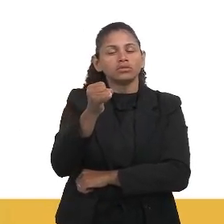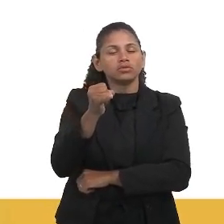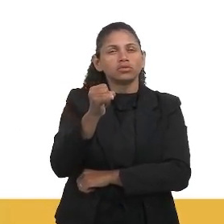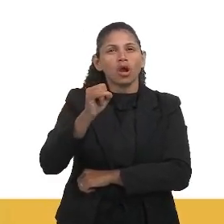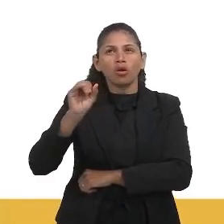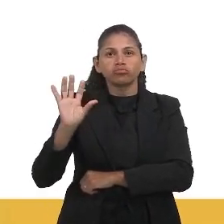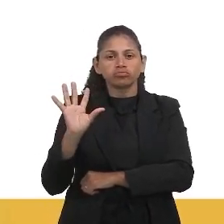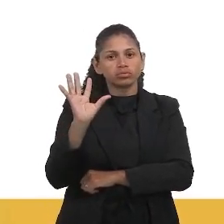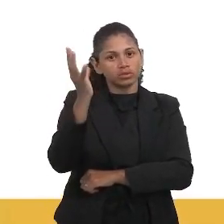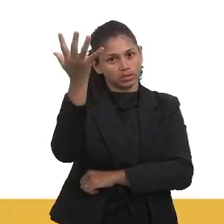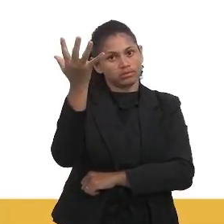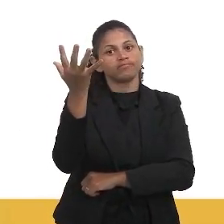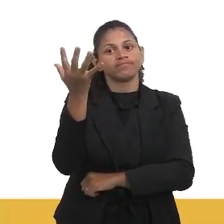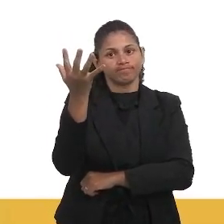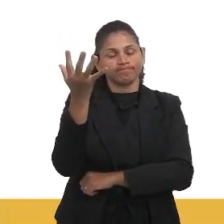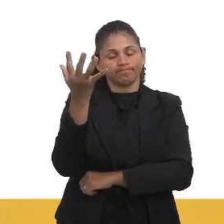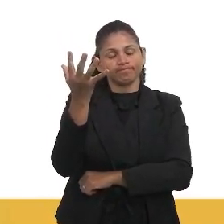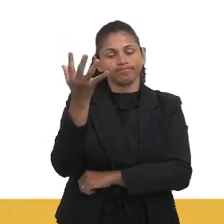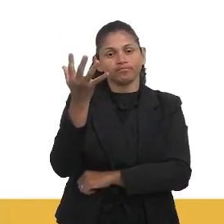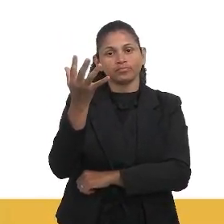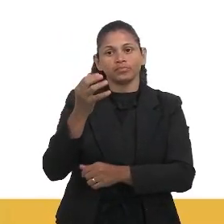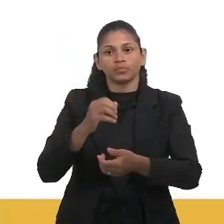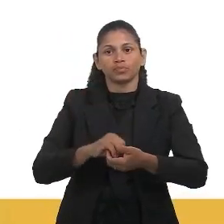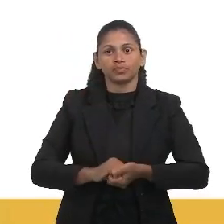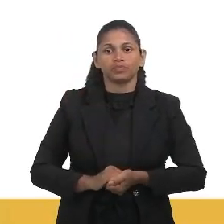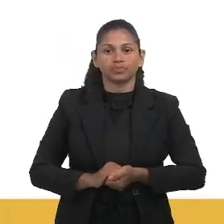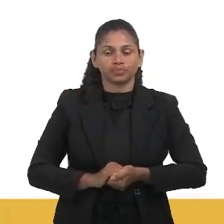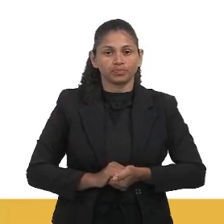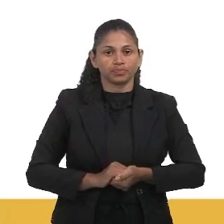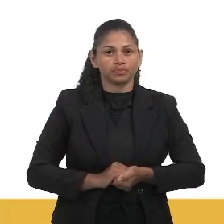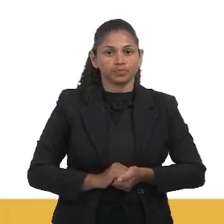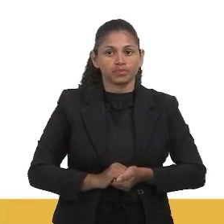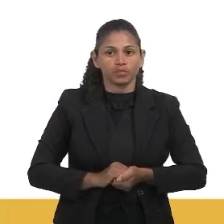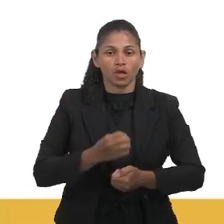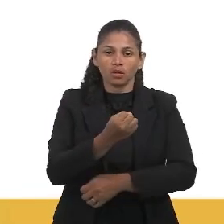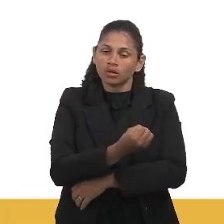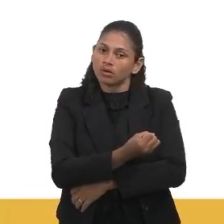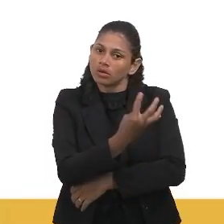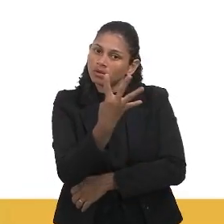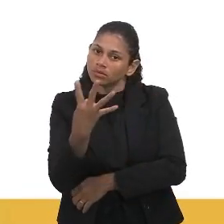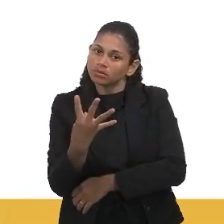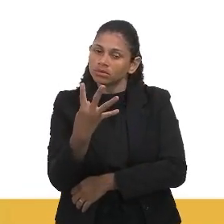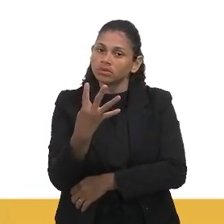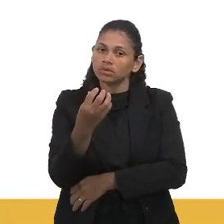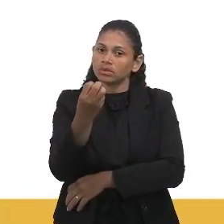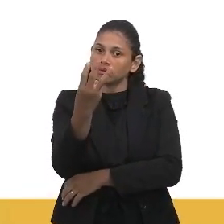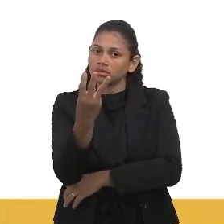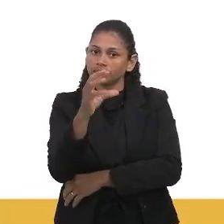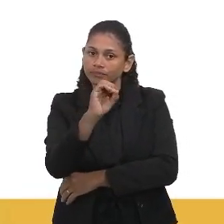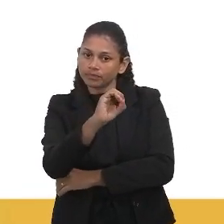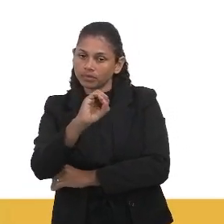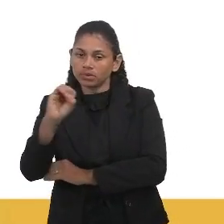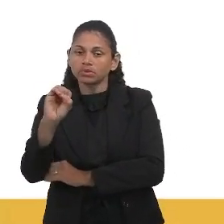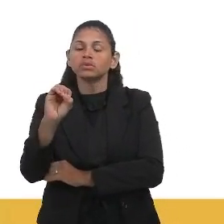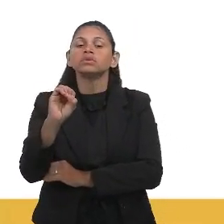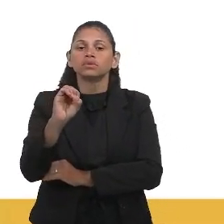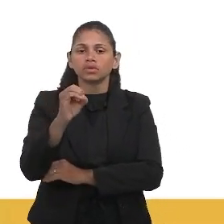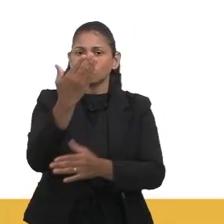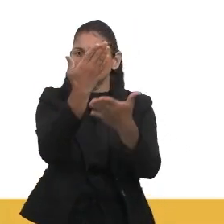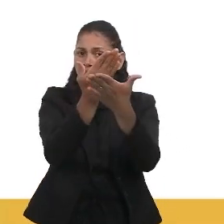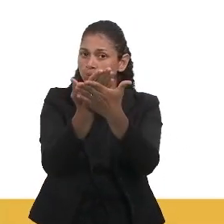o número de casos Poss í sobre o número de casos favoráveis ou seja o quantitativo de 300 estudantes 300